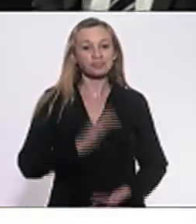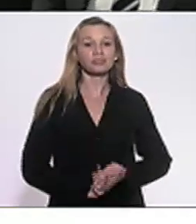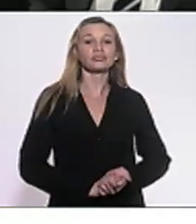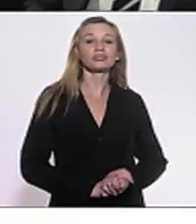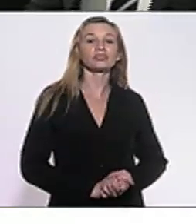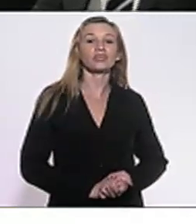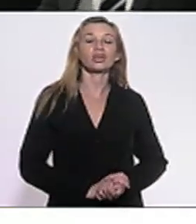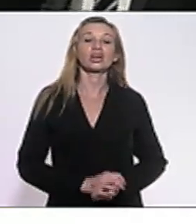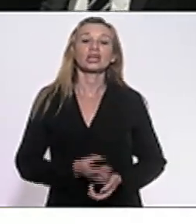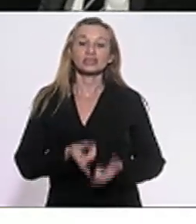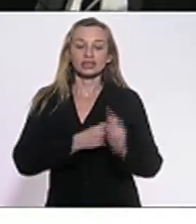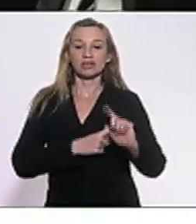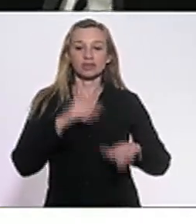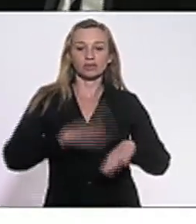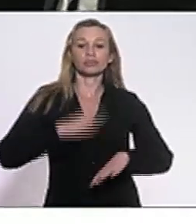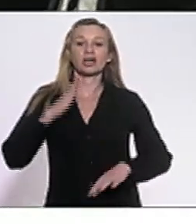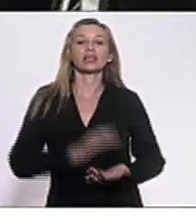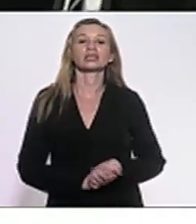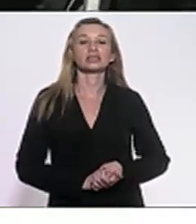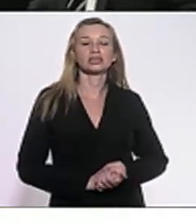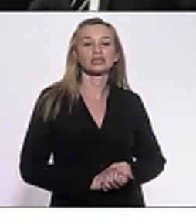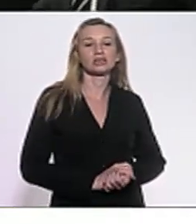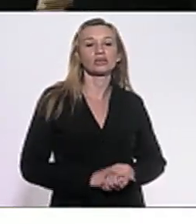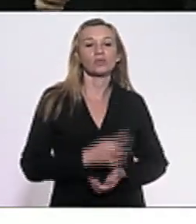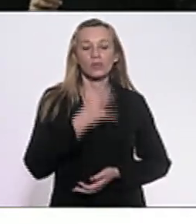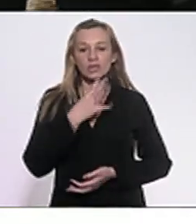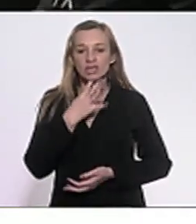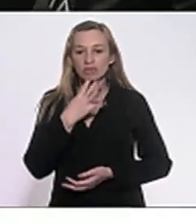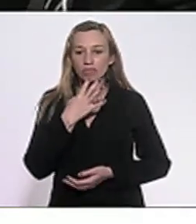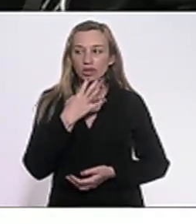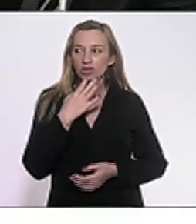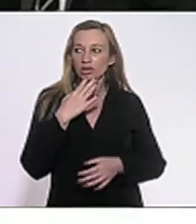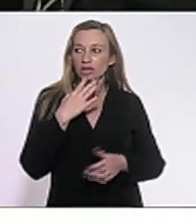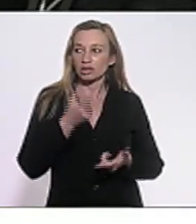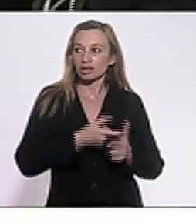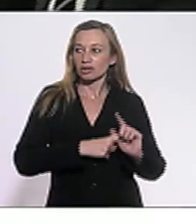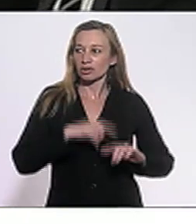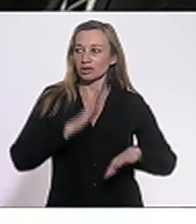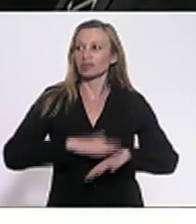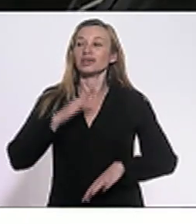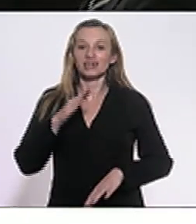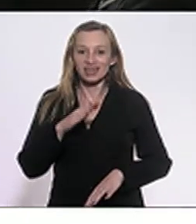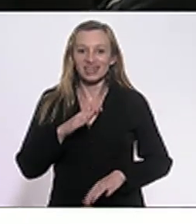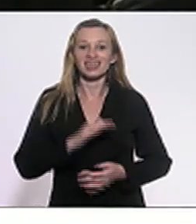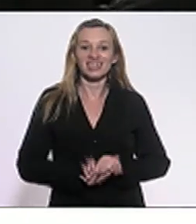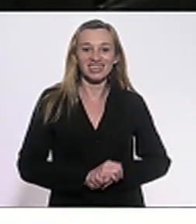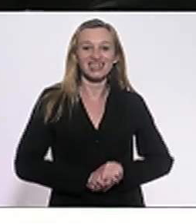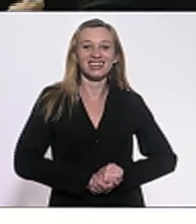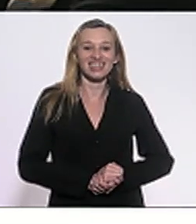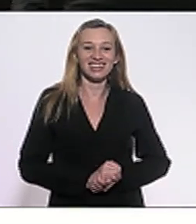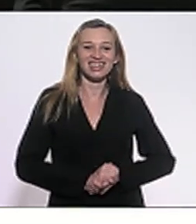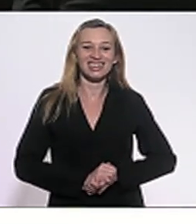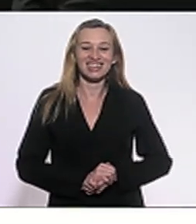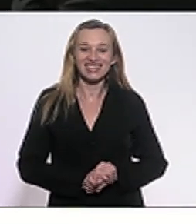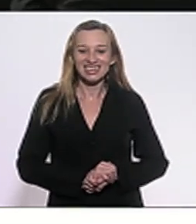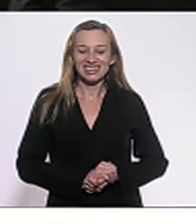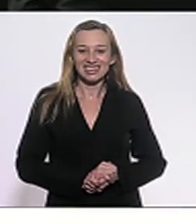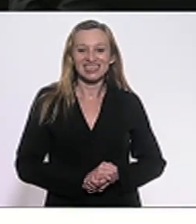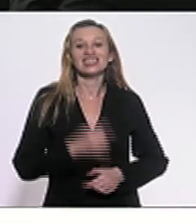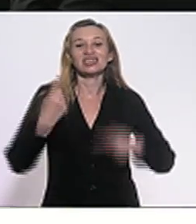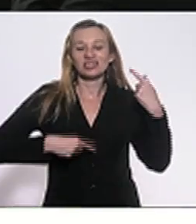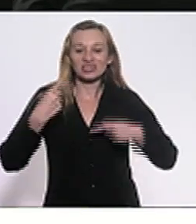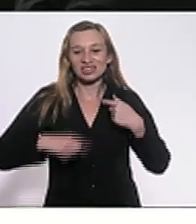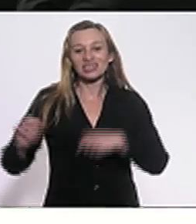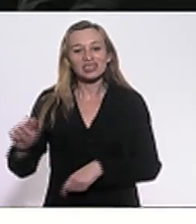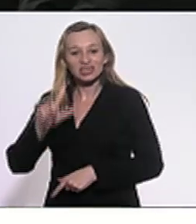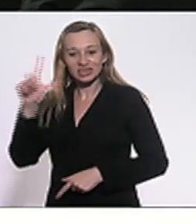quanto mais, né? Uma coisa é o reconhecimento do devedor quanto mais como crime, que é uma discussão uma discussão